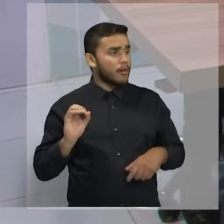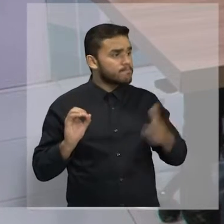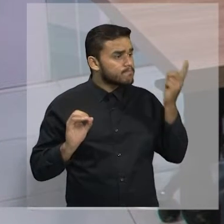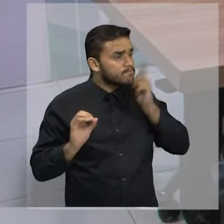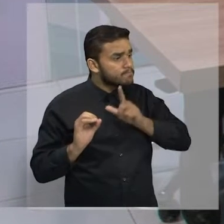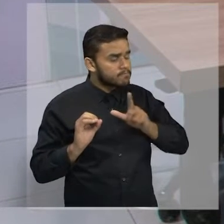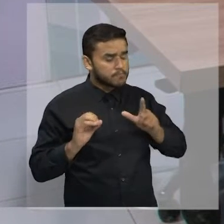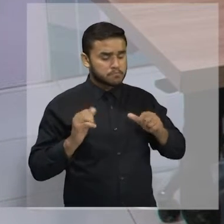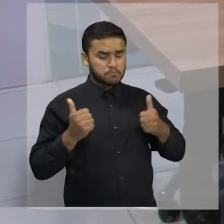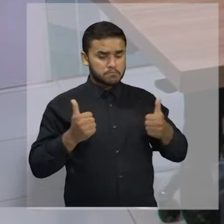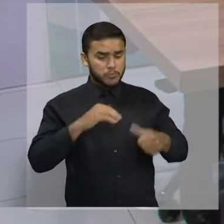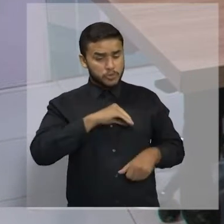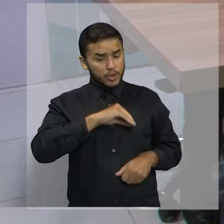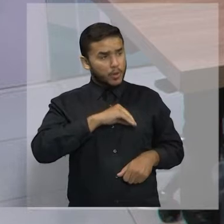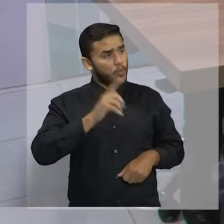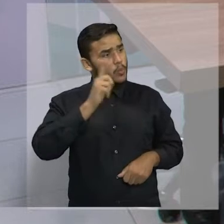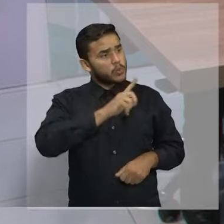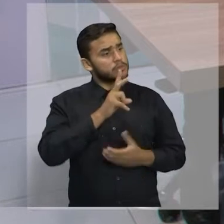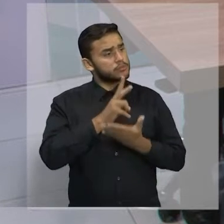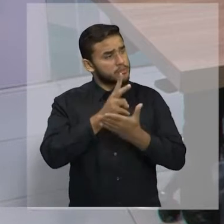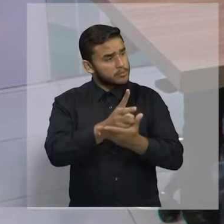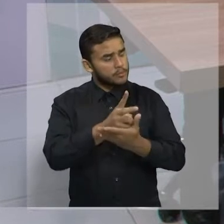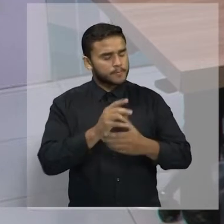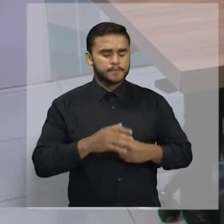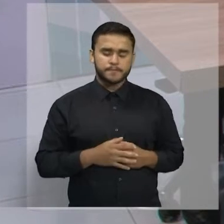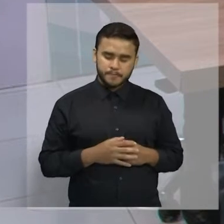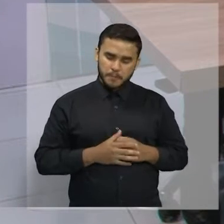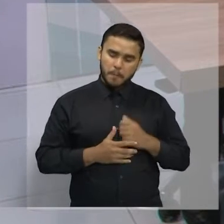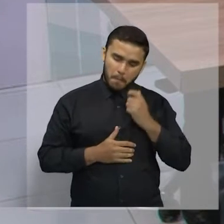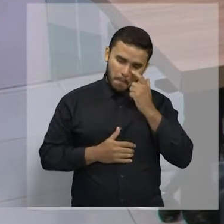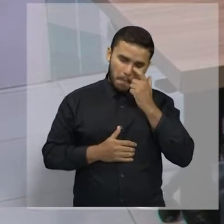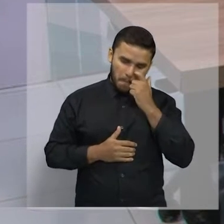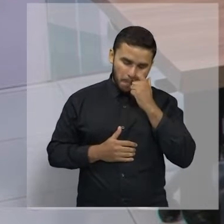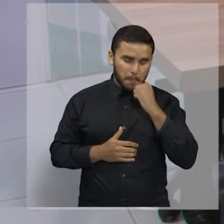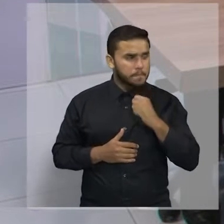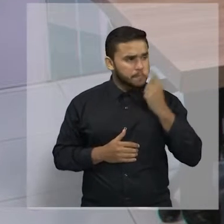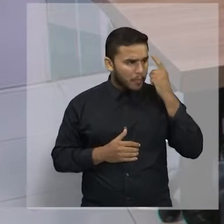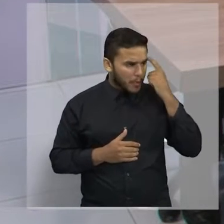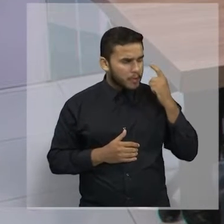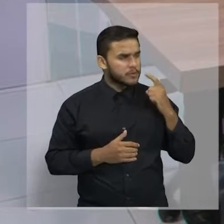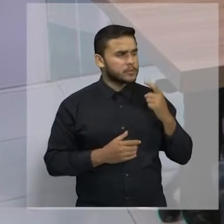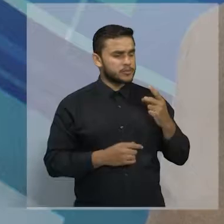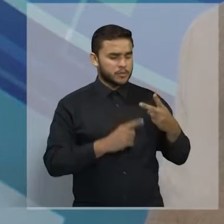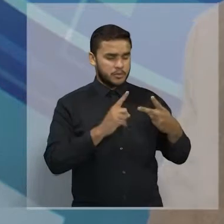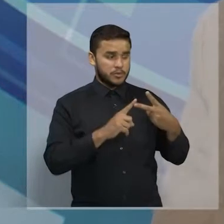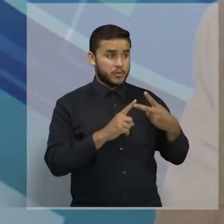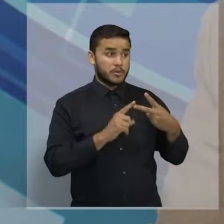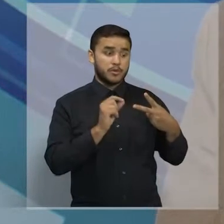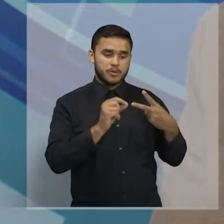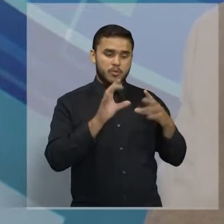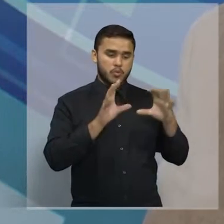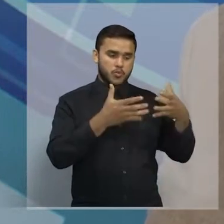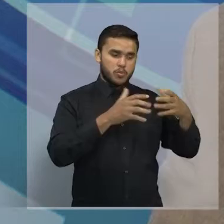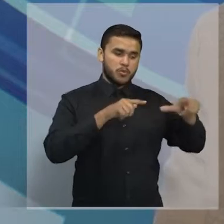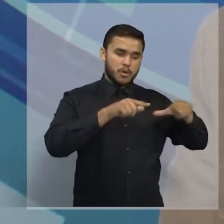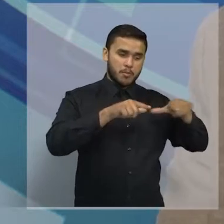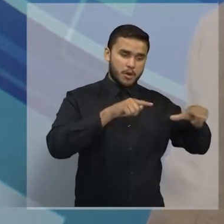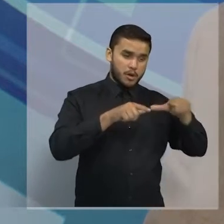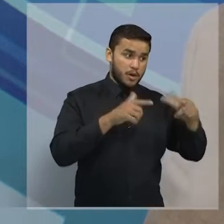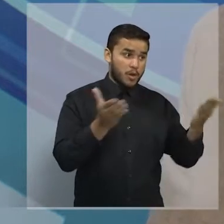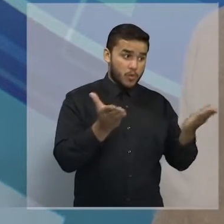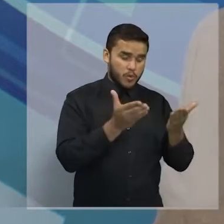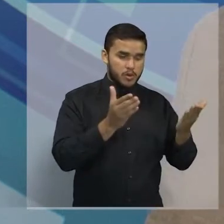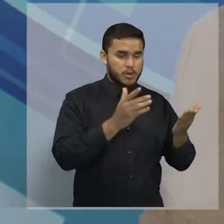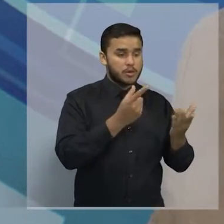digna. Uma parte de repartição, que é a transferência de renda